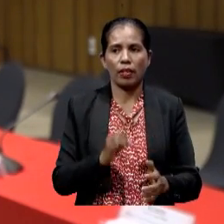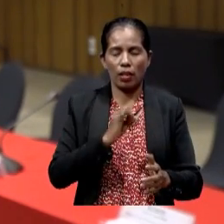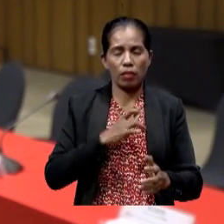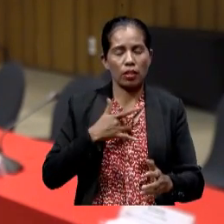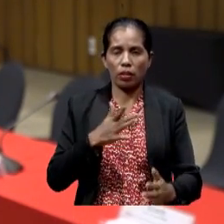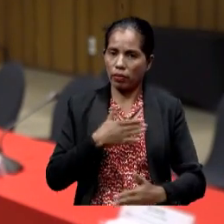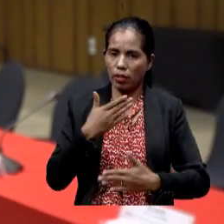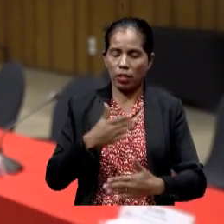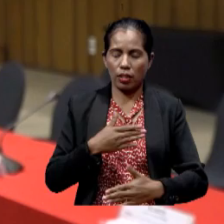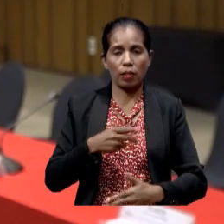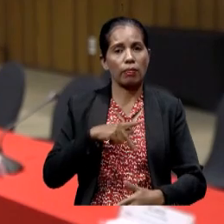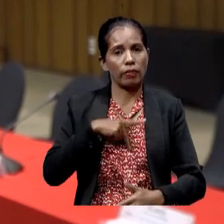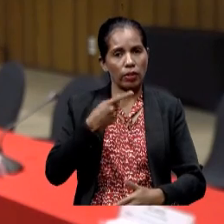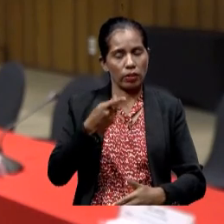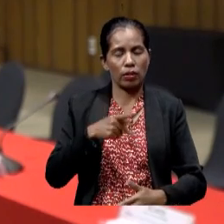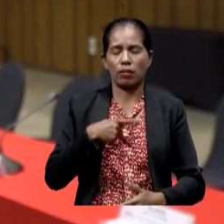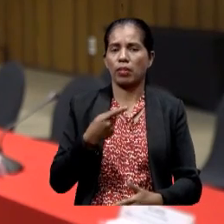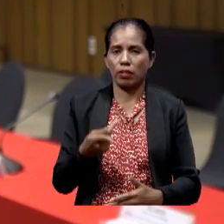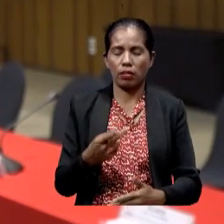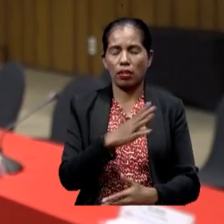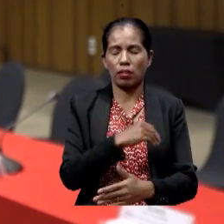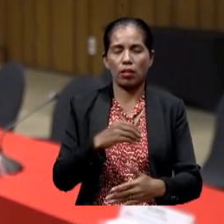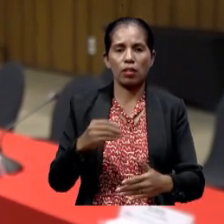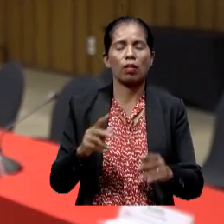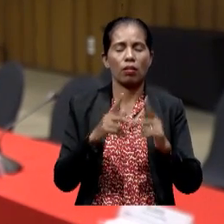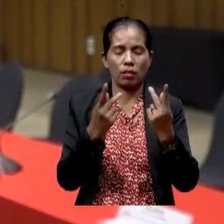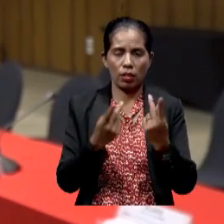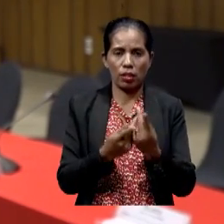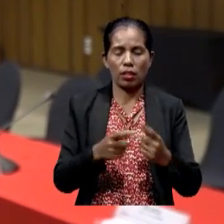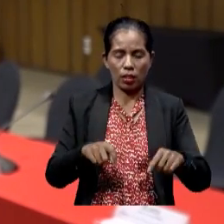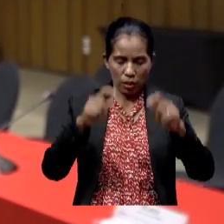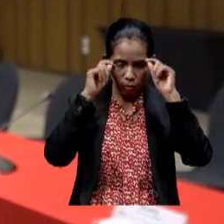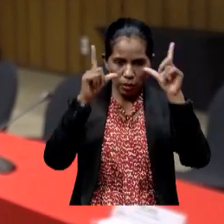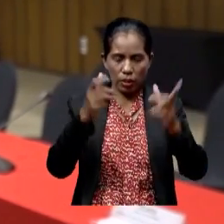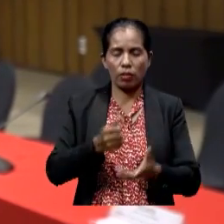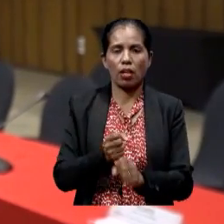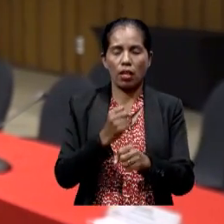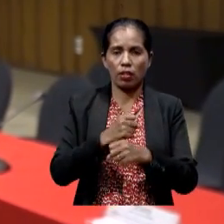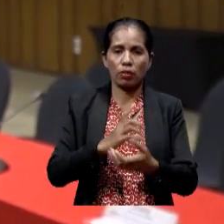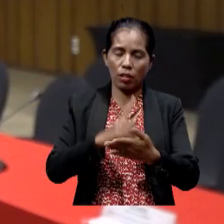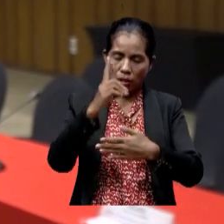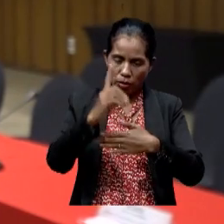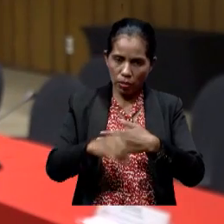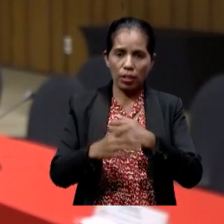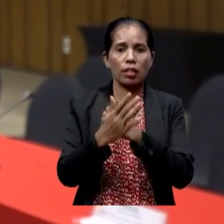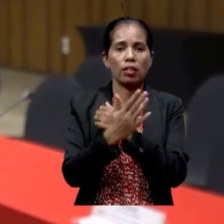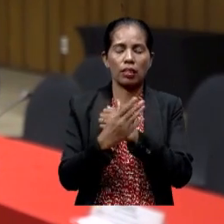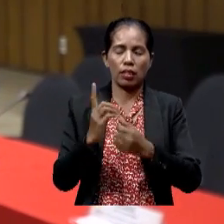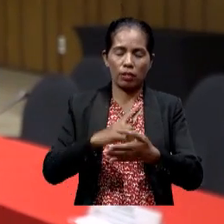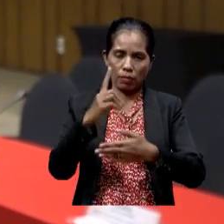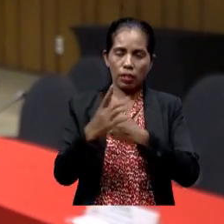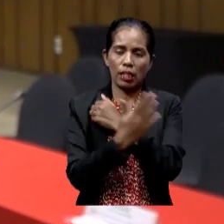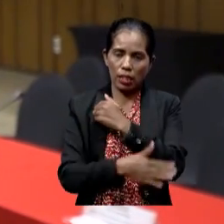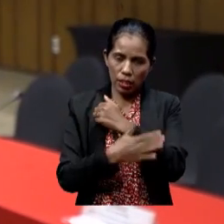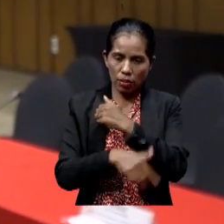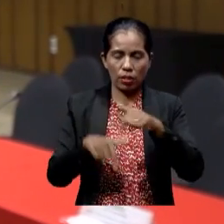ida, esforço bita halo, se parte setor privado, nas timoroan, e tala ta ajuda mos, desenvolvimento de raida ne, e dilu área de comunicação,